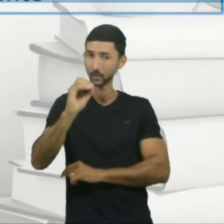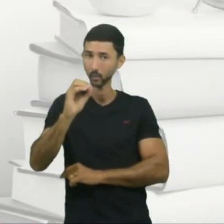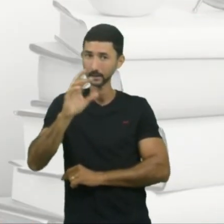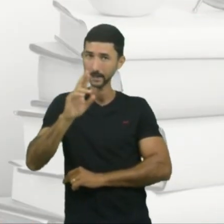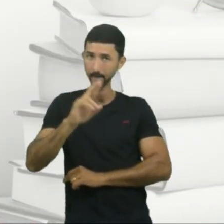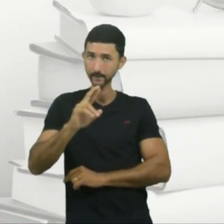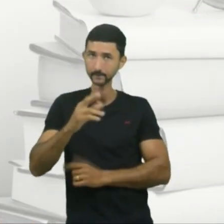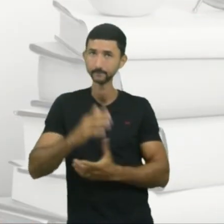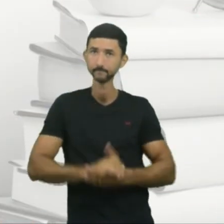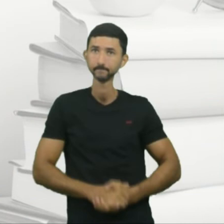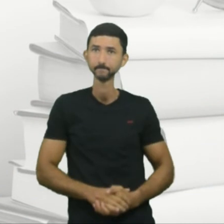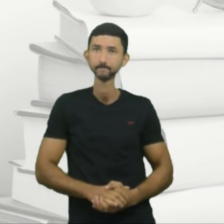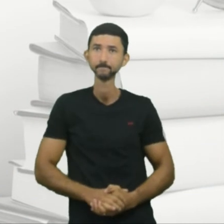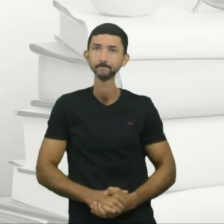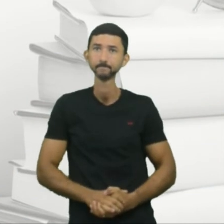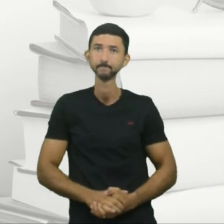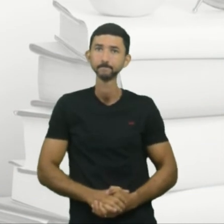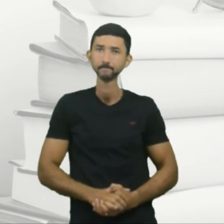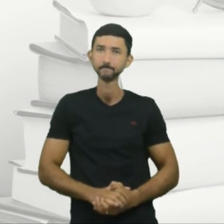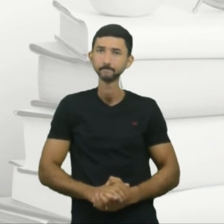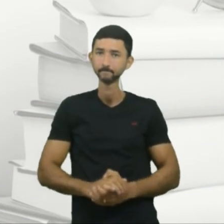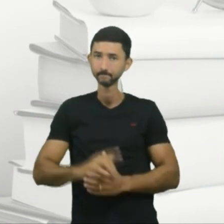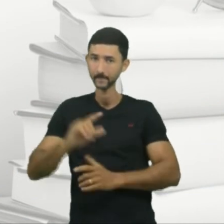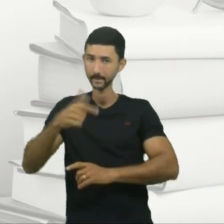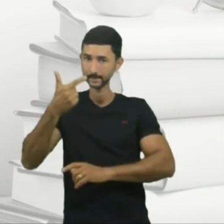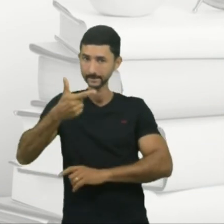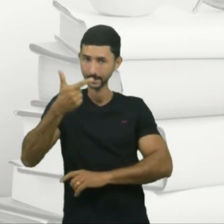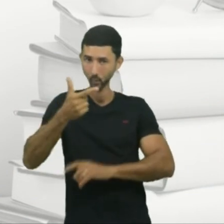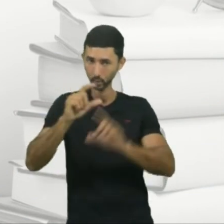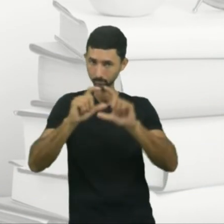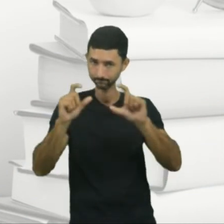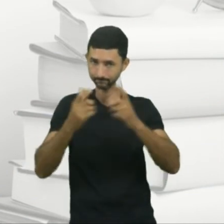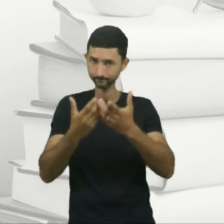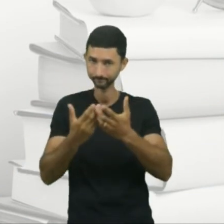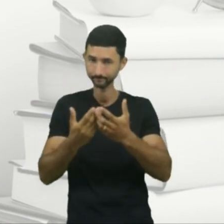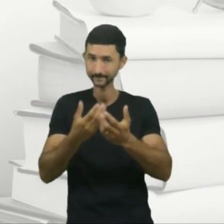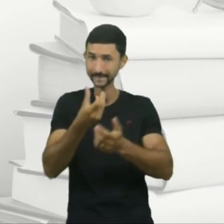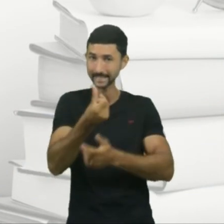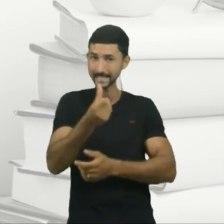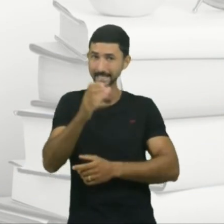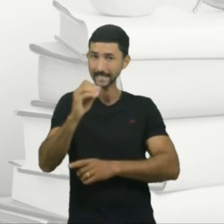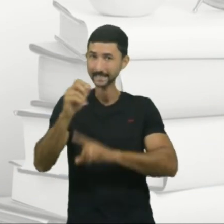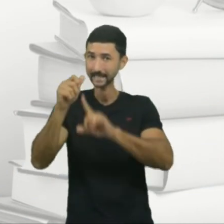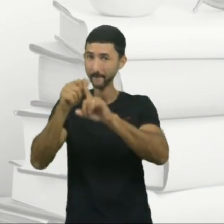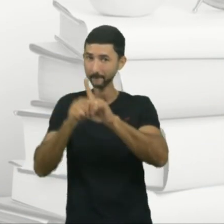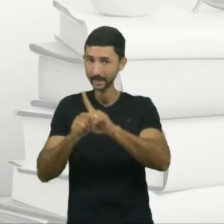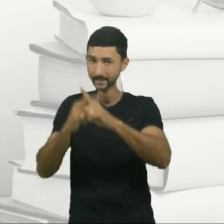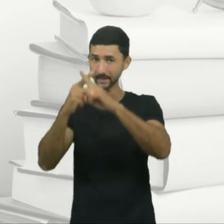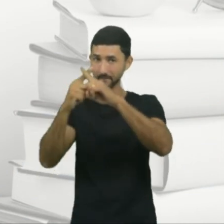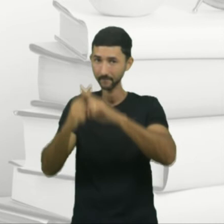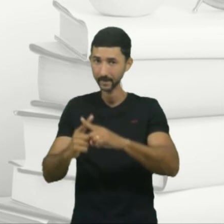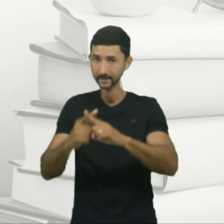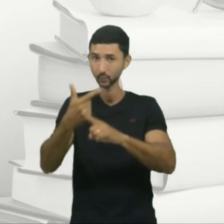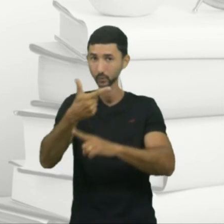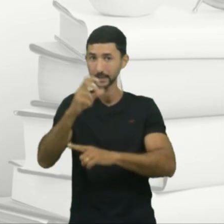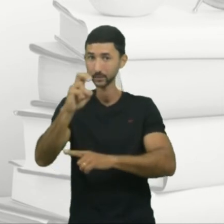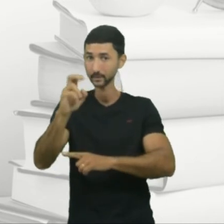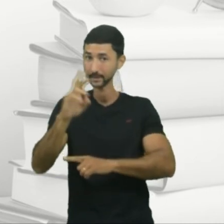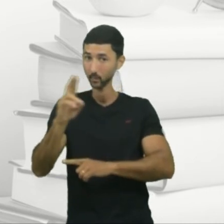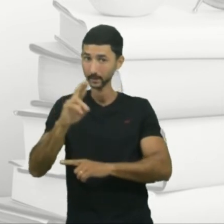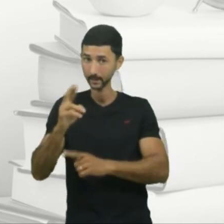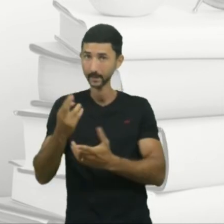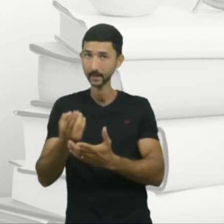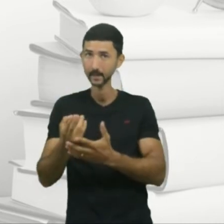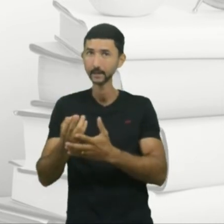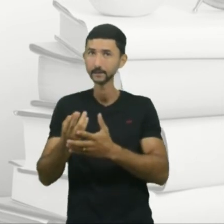R$250. Aí eu tenho uma segunda situação. 60 meses vezes